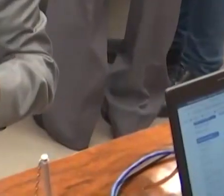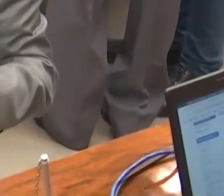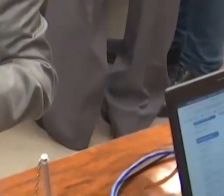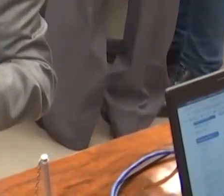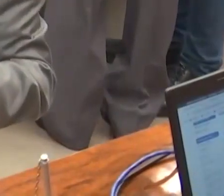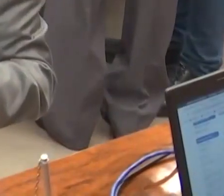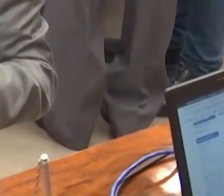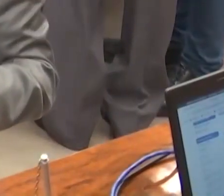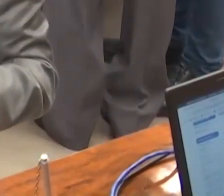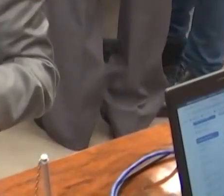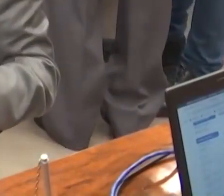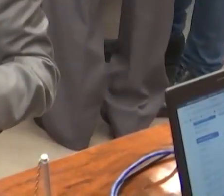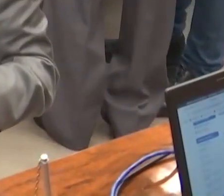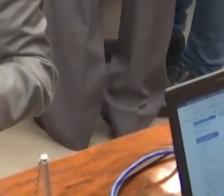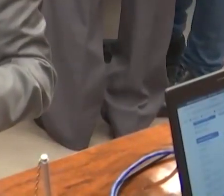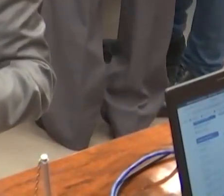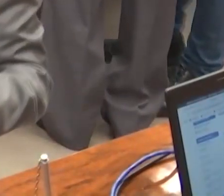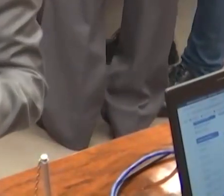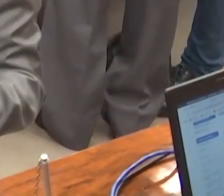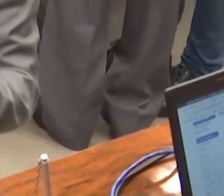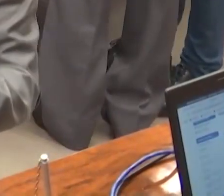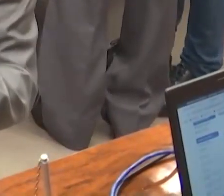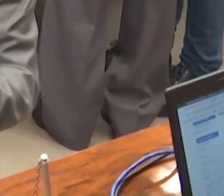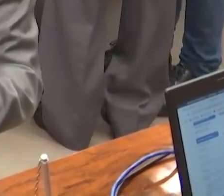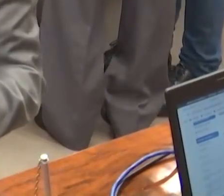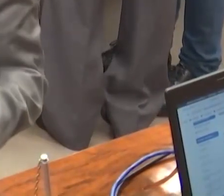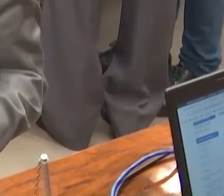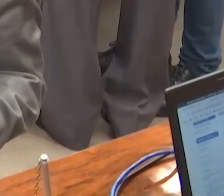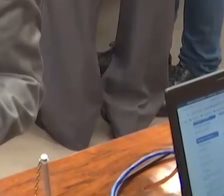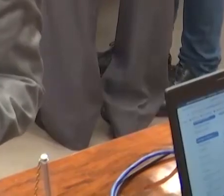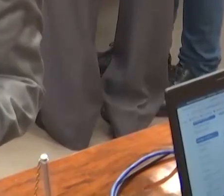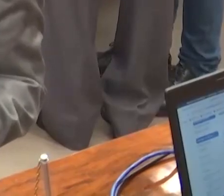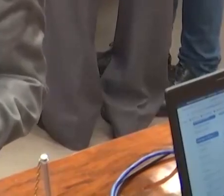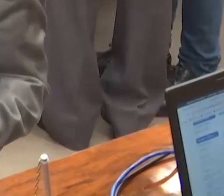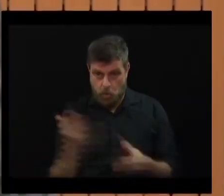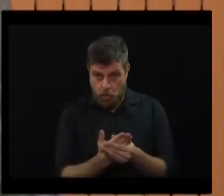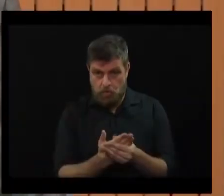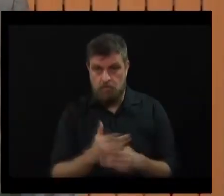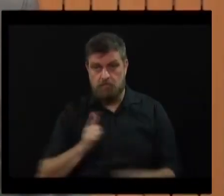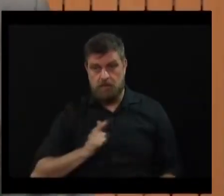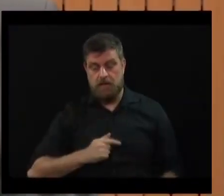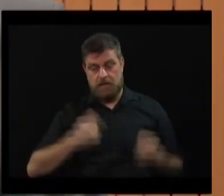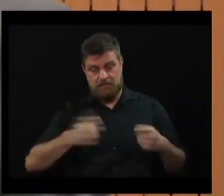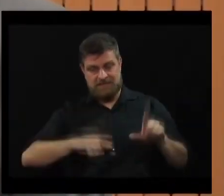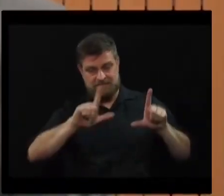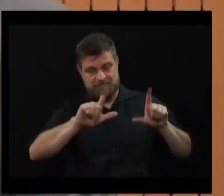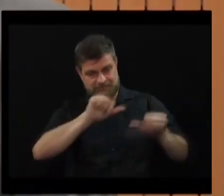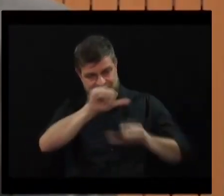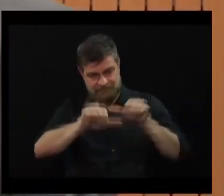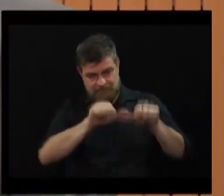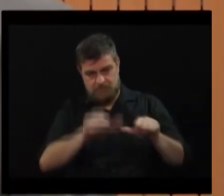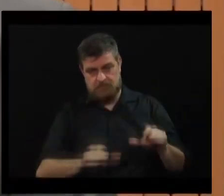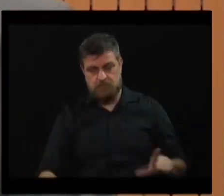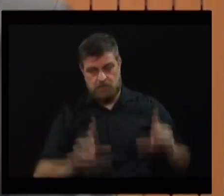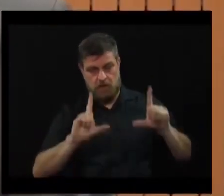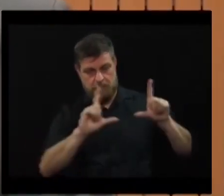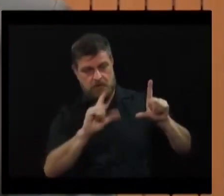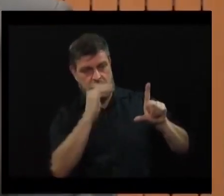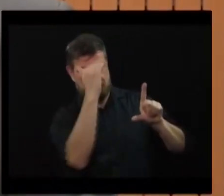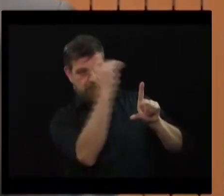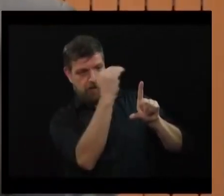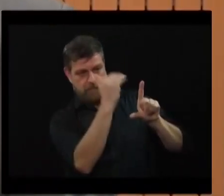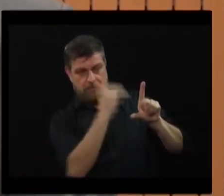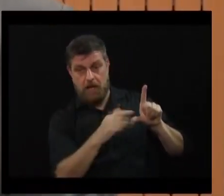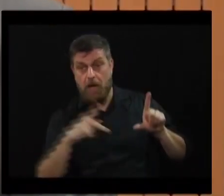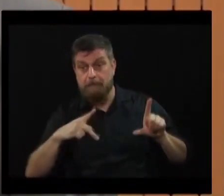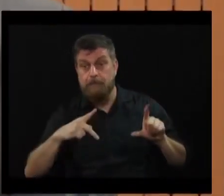houve aval do procon para alteração no cartaz e que não haverá prejuízos ao telão do referido cartaz do procon